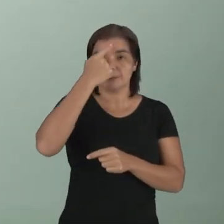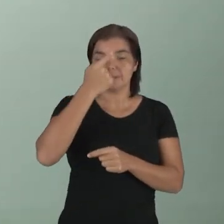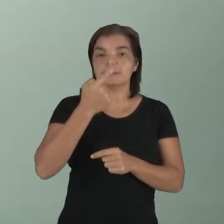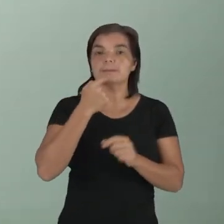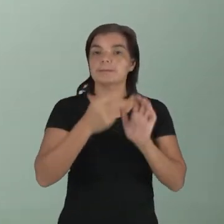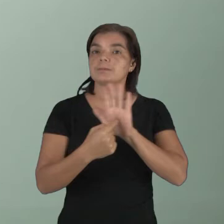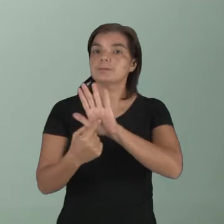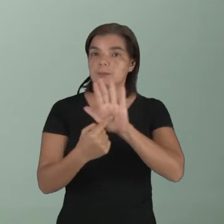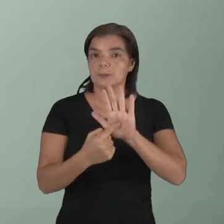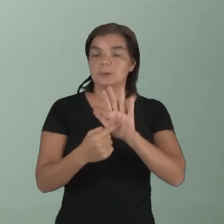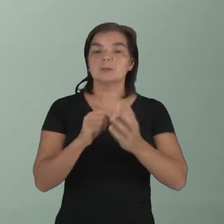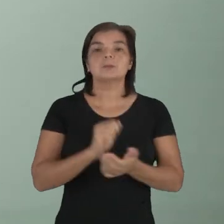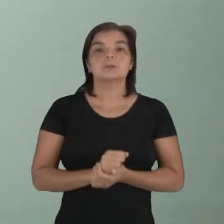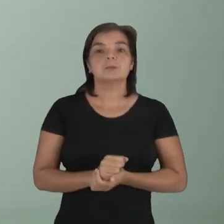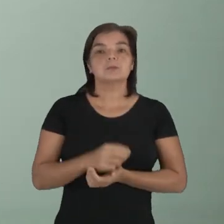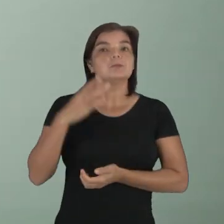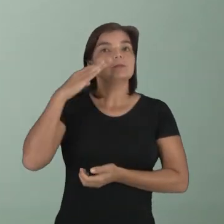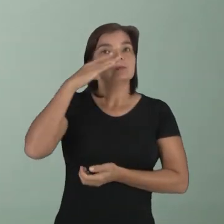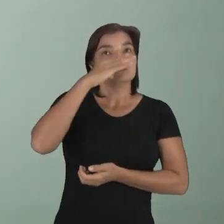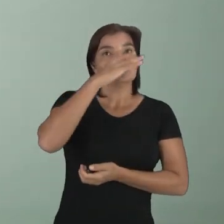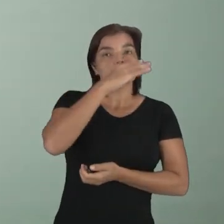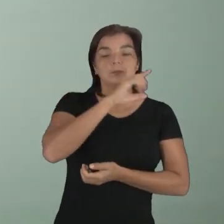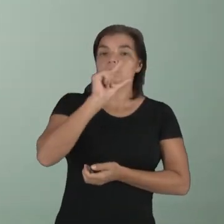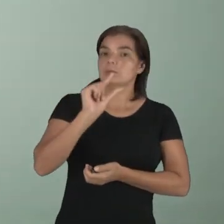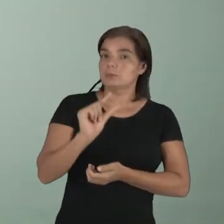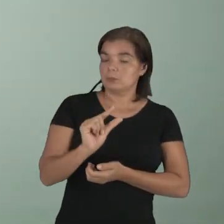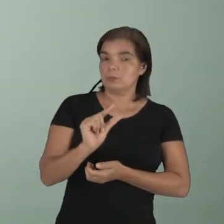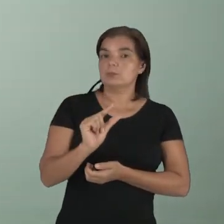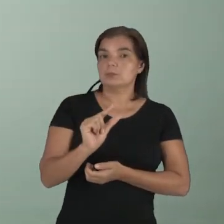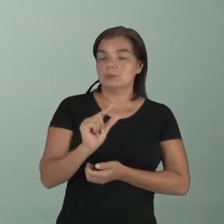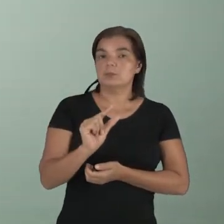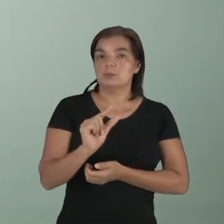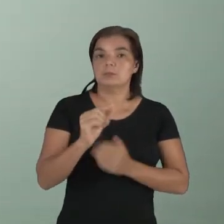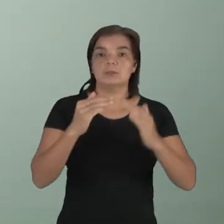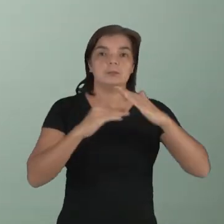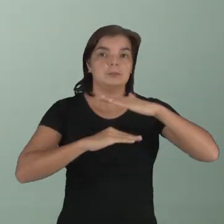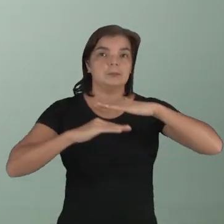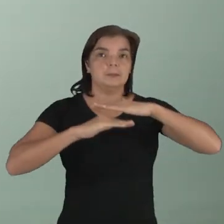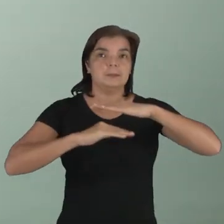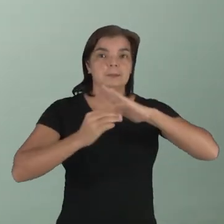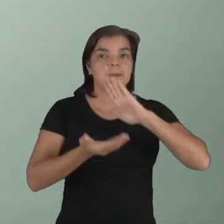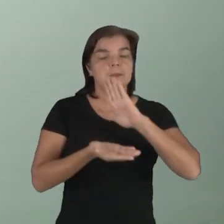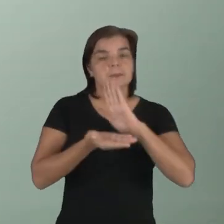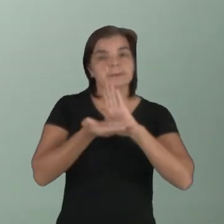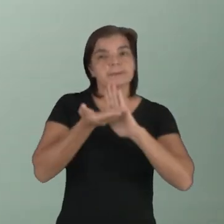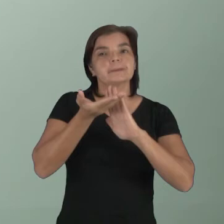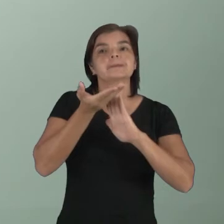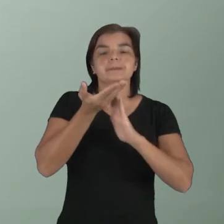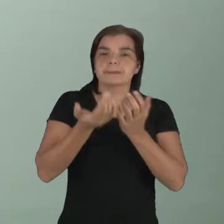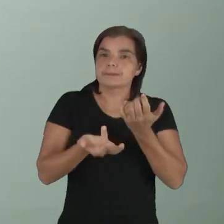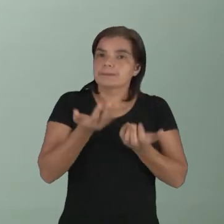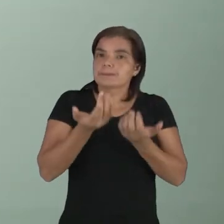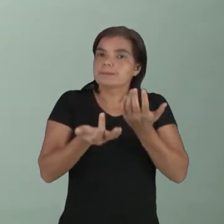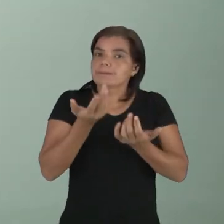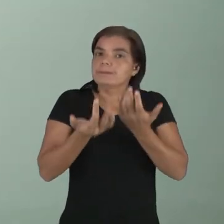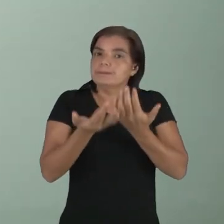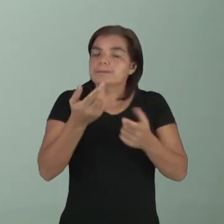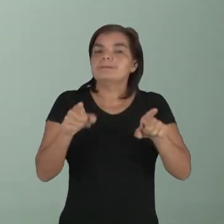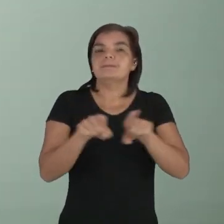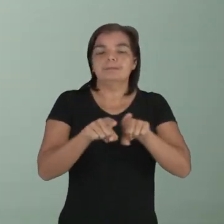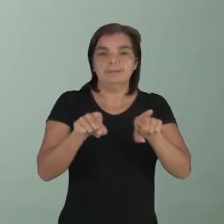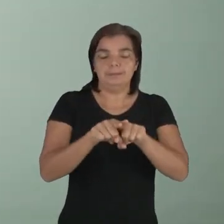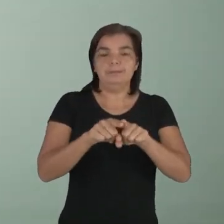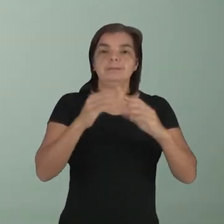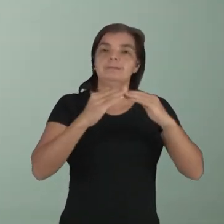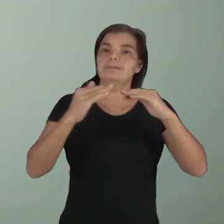está embaixo, como ela está mais quente, então a densidade é menor e a parte de baixo vai empurrar ela para cima, ou a